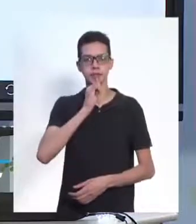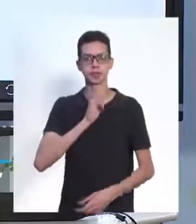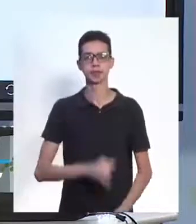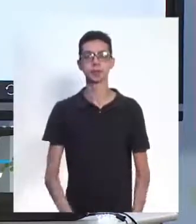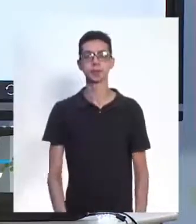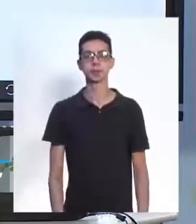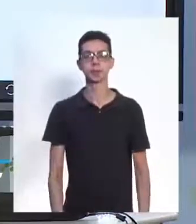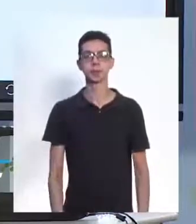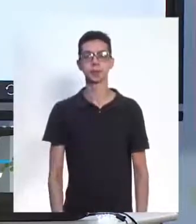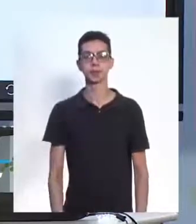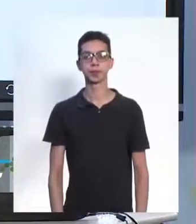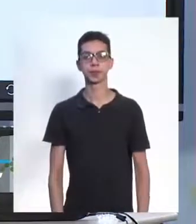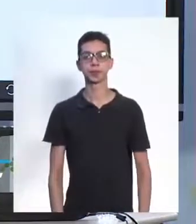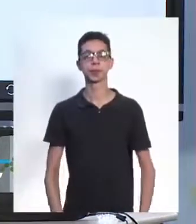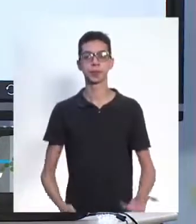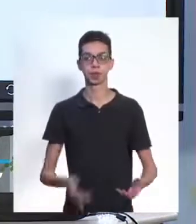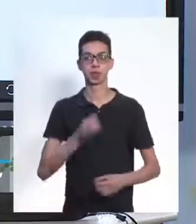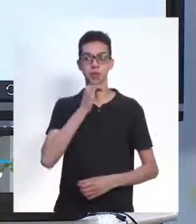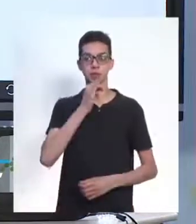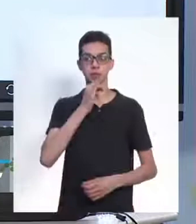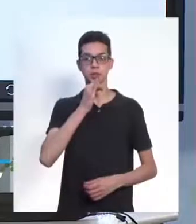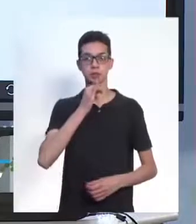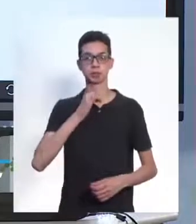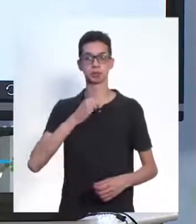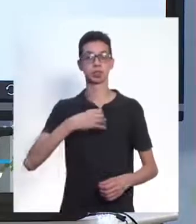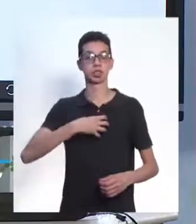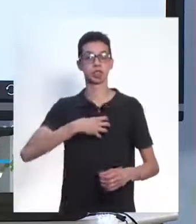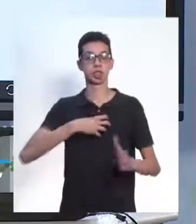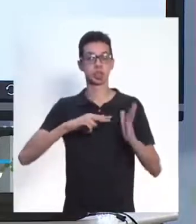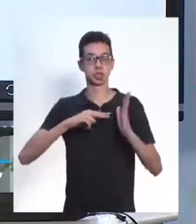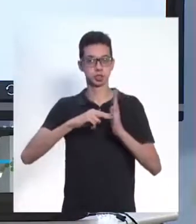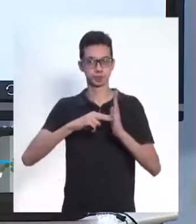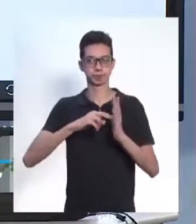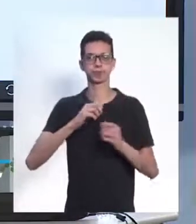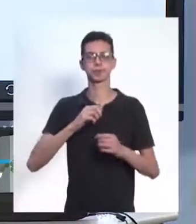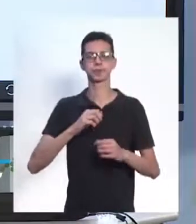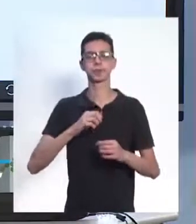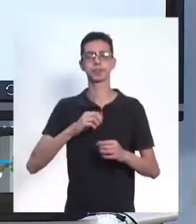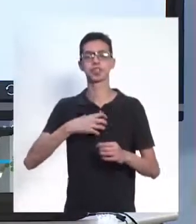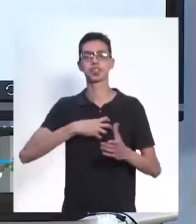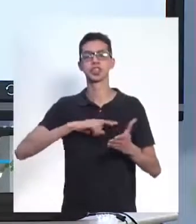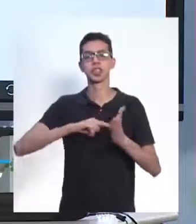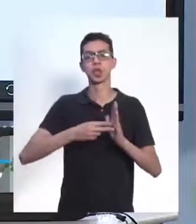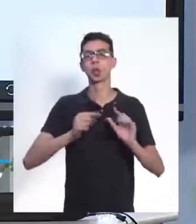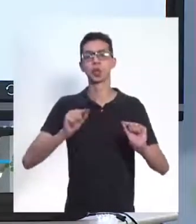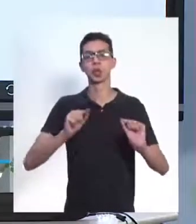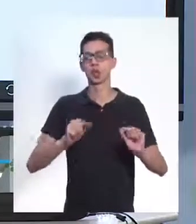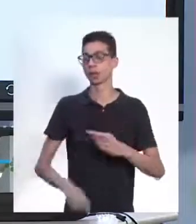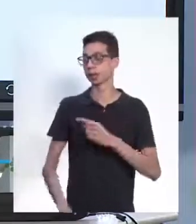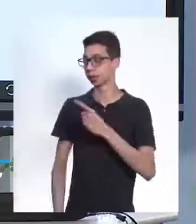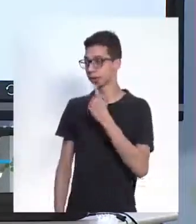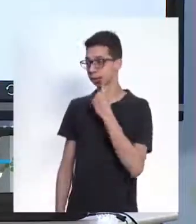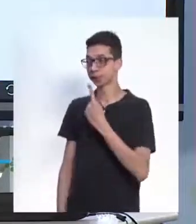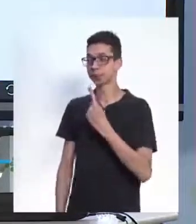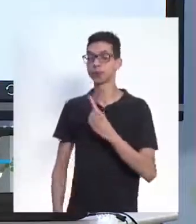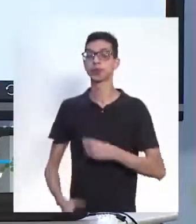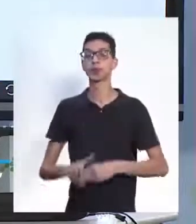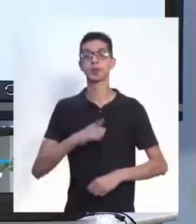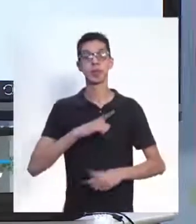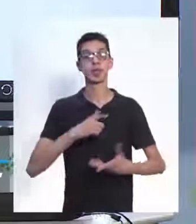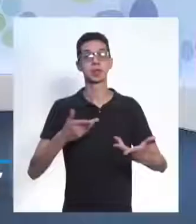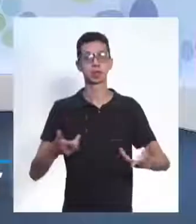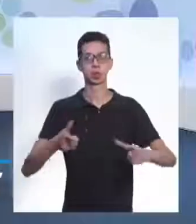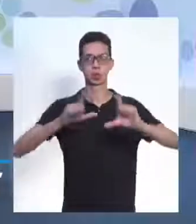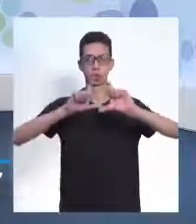um significado aqui de consequência para isso que aconteceu em relação a essa causa, eu vou ter o quê? Uma